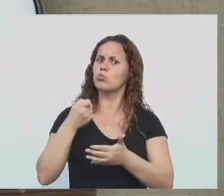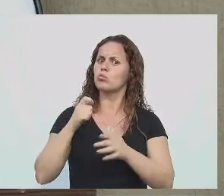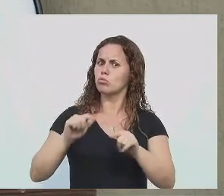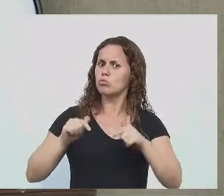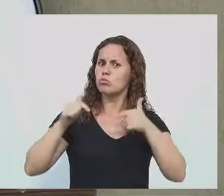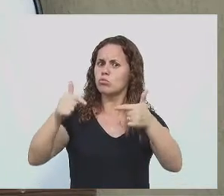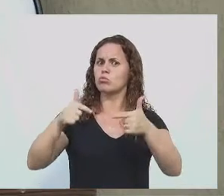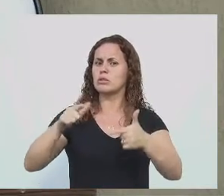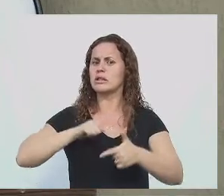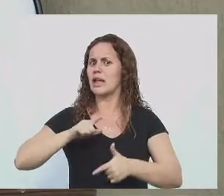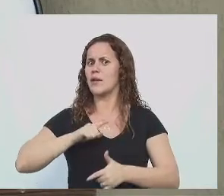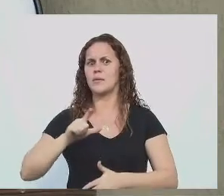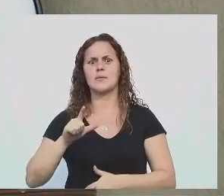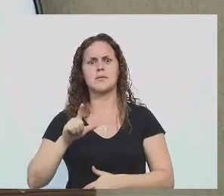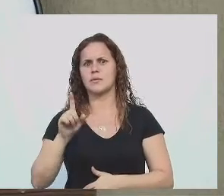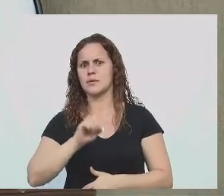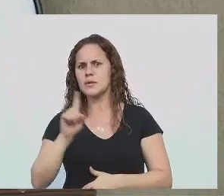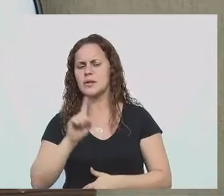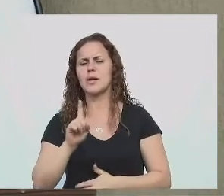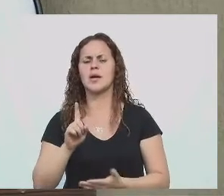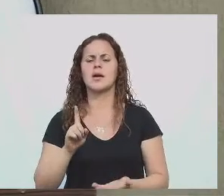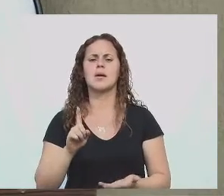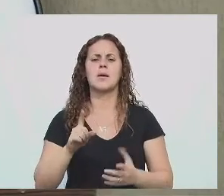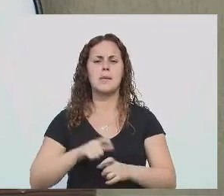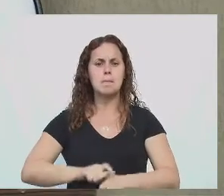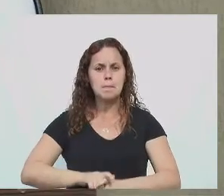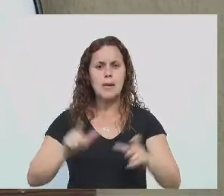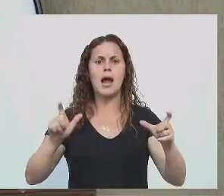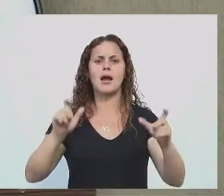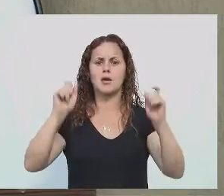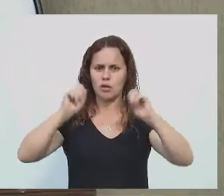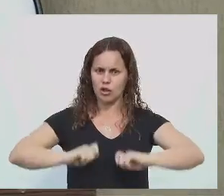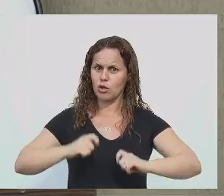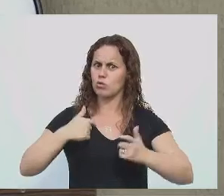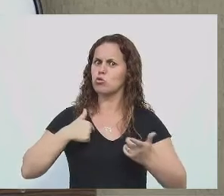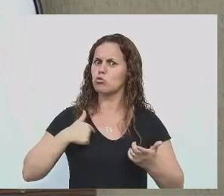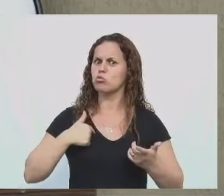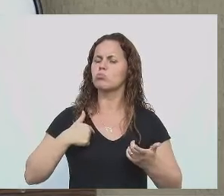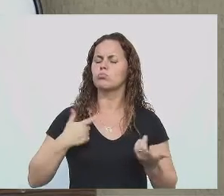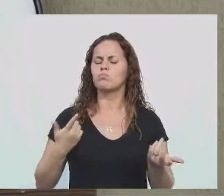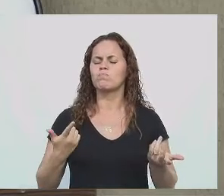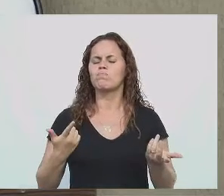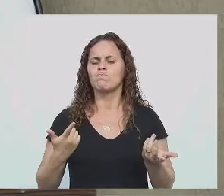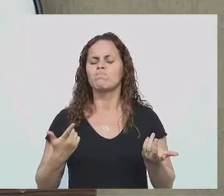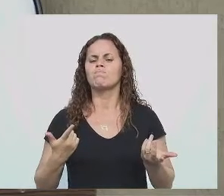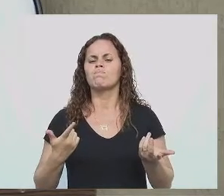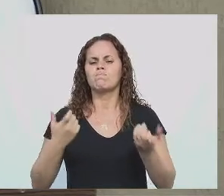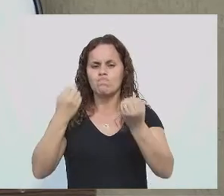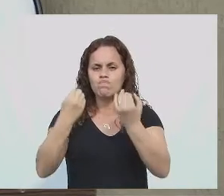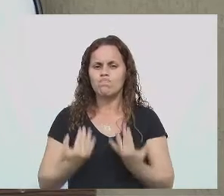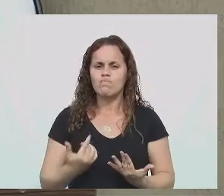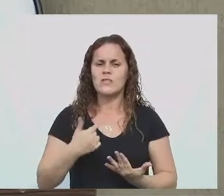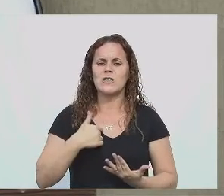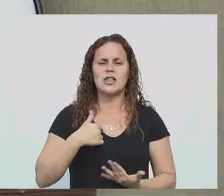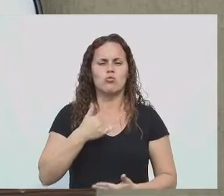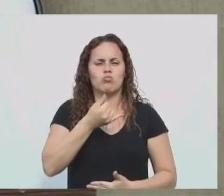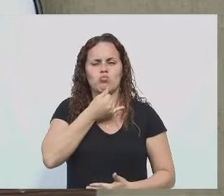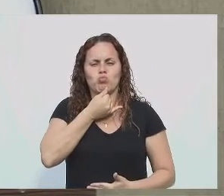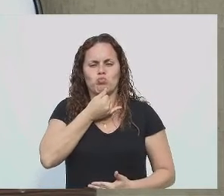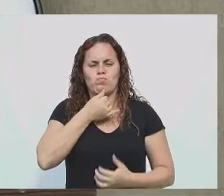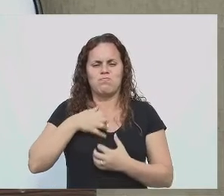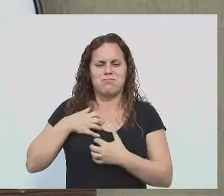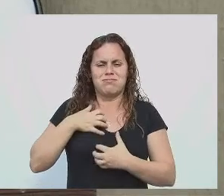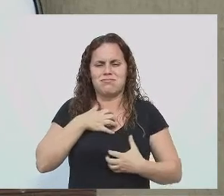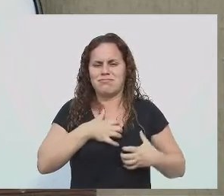mas a maioria, todos competentes. Né? Eu sou muito franco para falar. Então, eu fico indignado da forma que